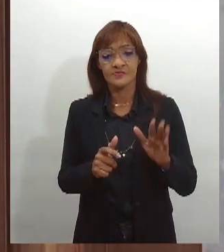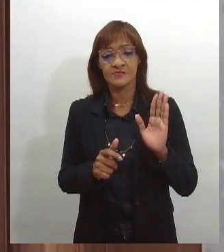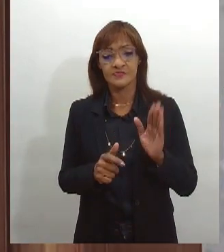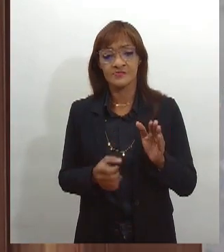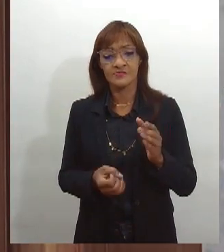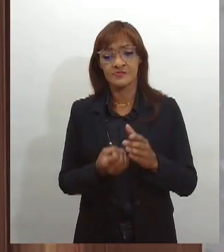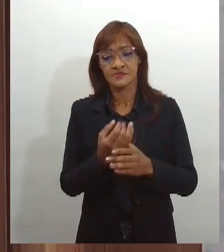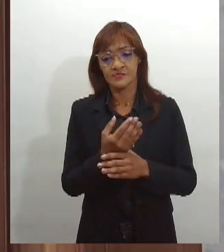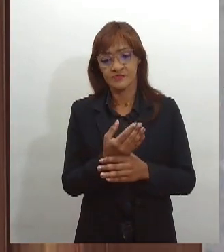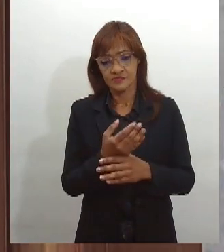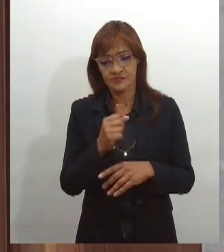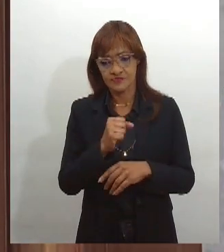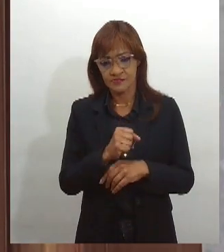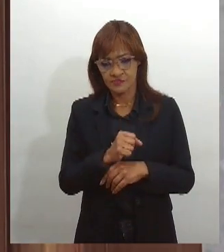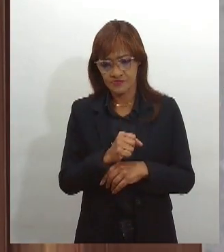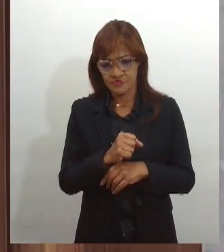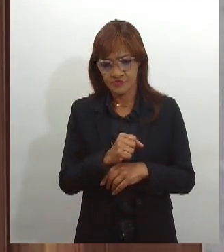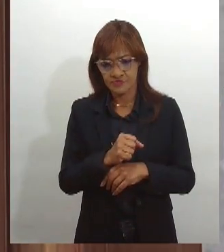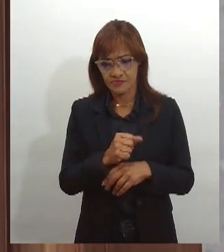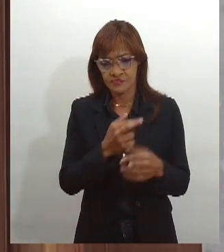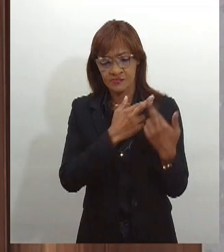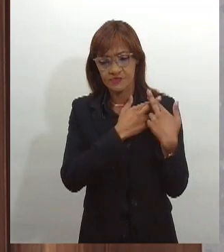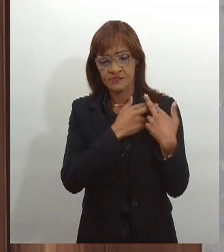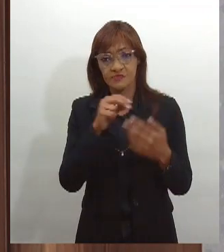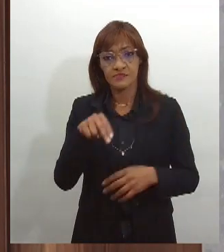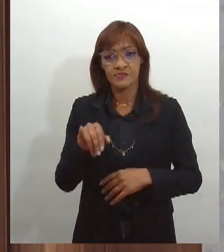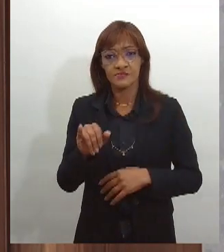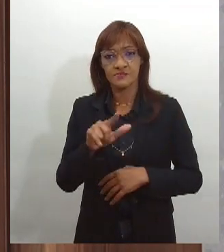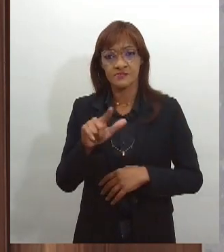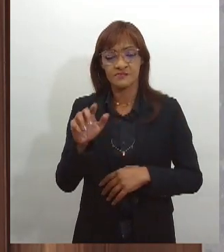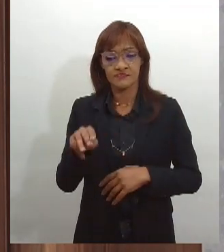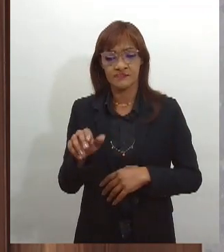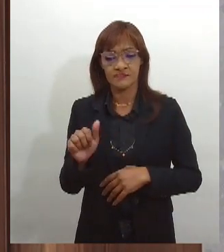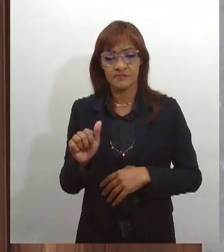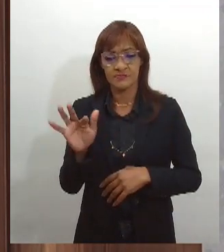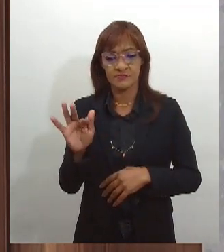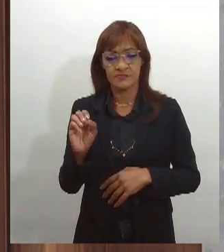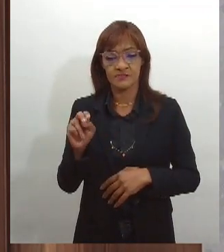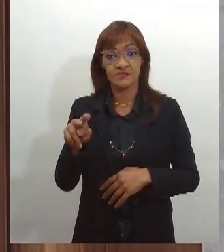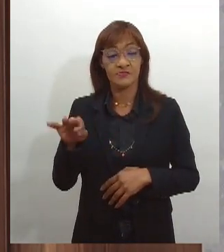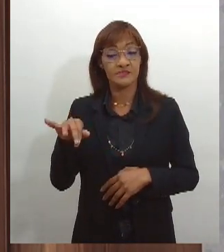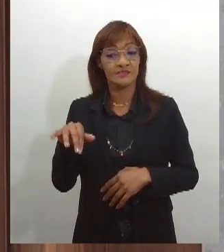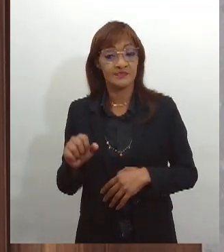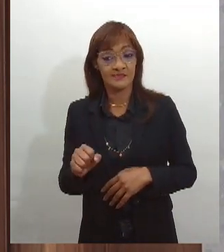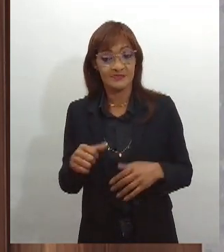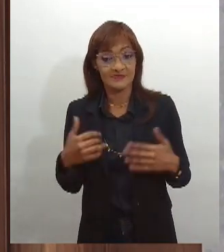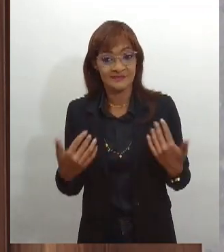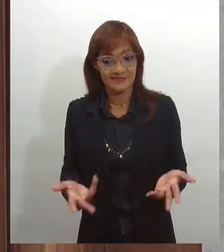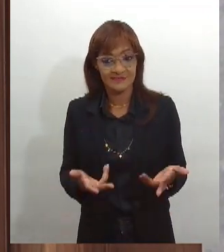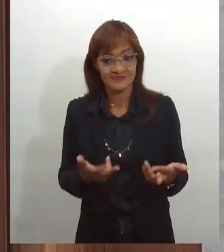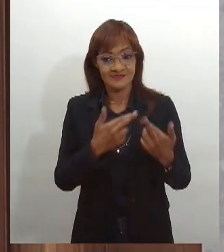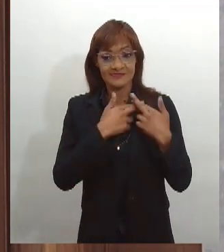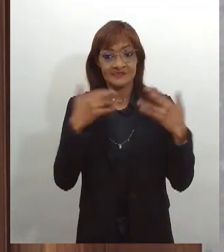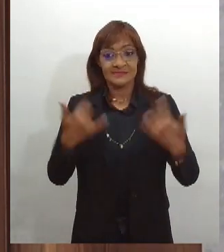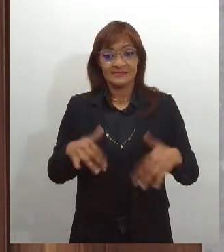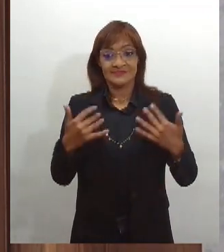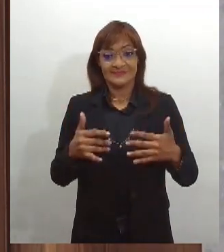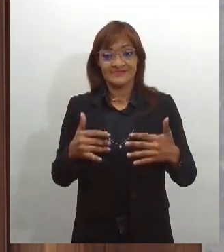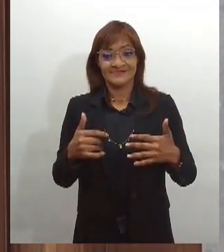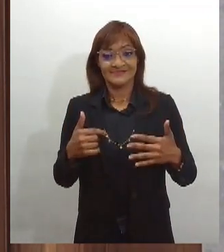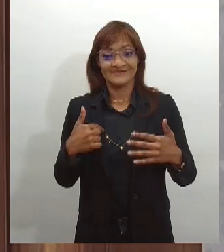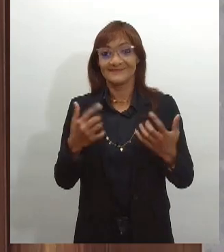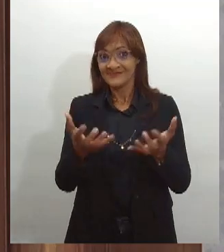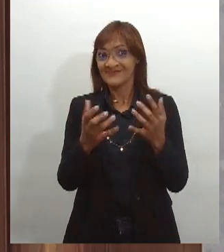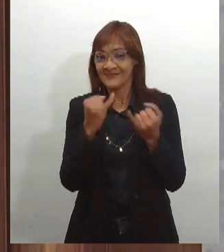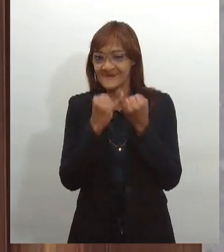saudosa, a jornalista Ilma Fontes, que fez grandes eventos ali. Então a responsabilidade aumenta, tipo assim, quero fazer parecido, pelo menos para não ficar